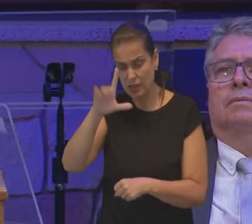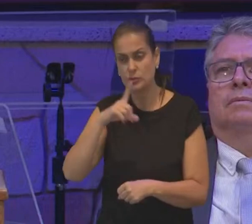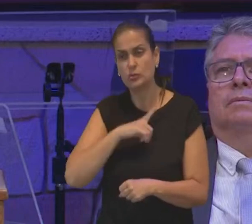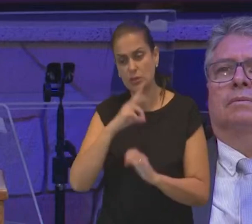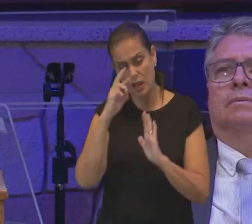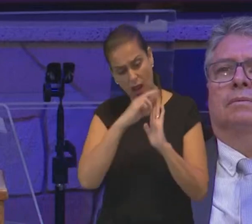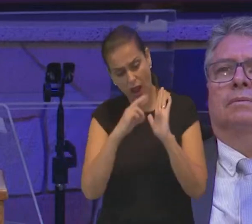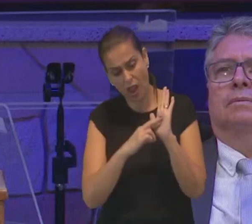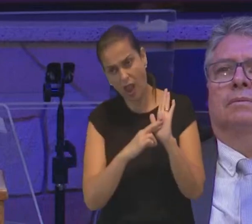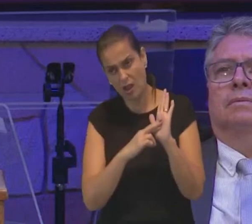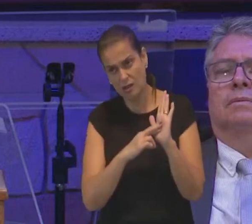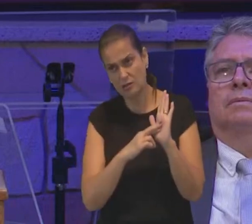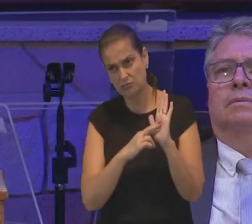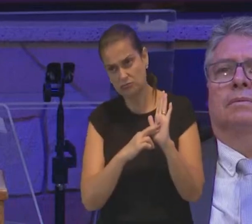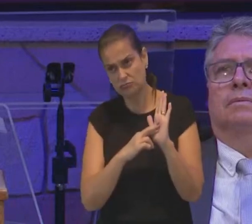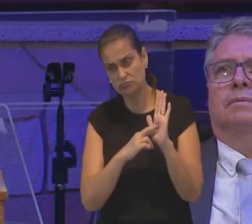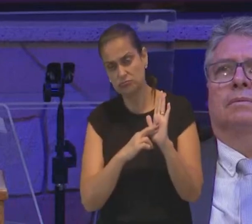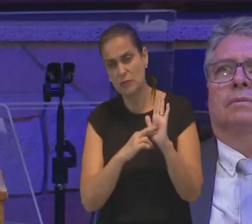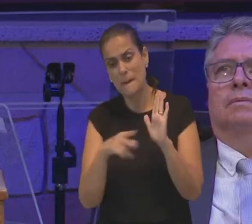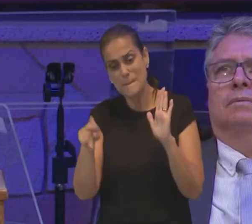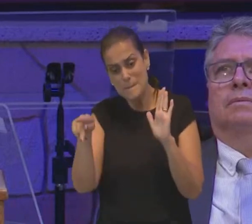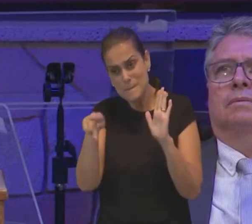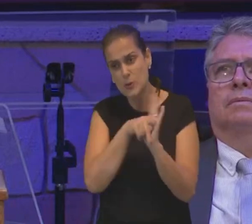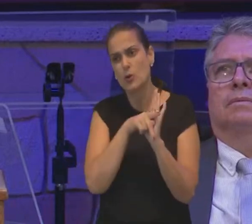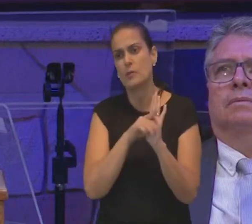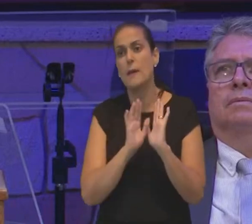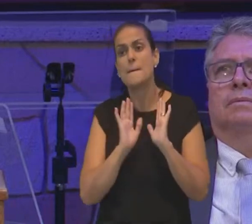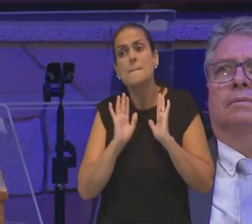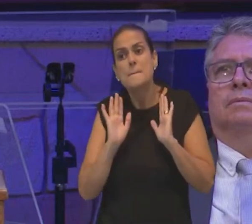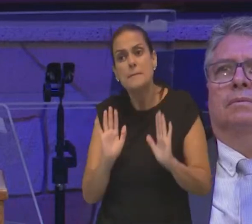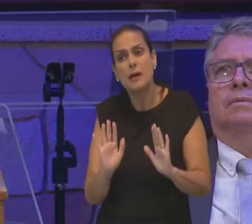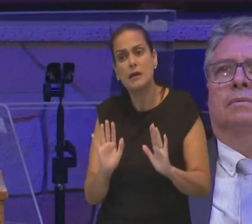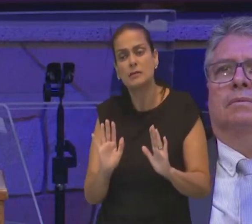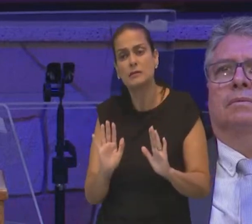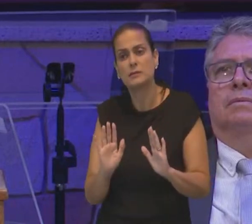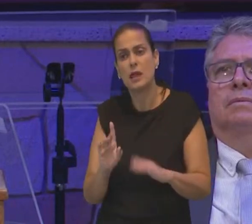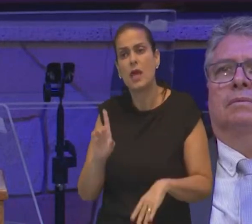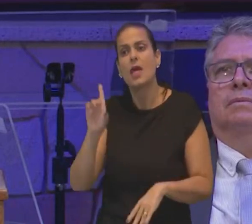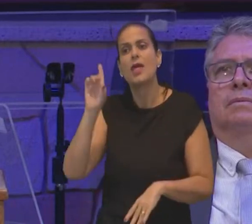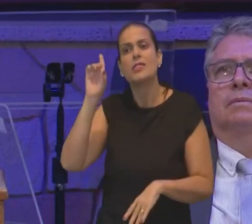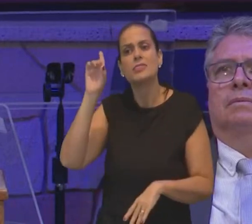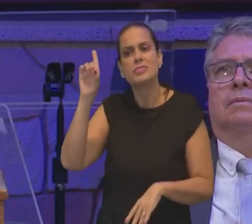sua portaria diferente. Mas que Deus